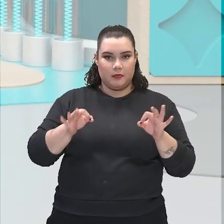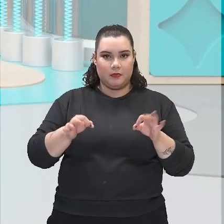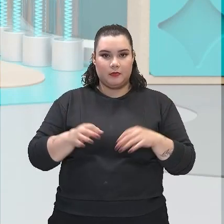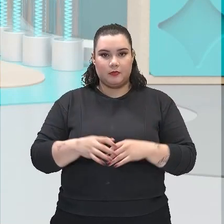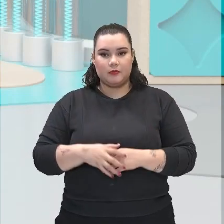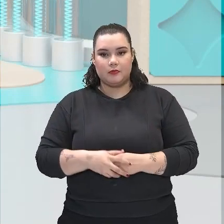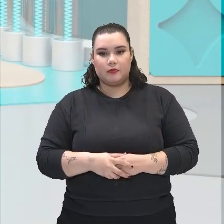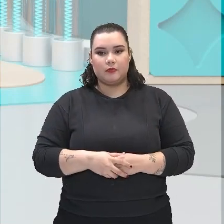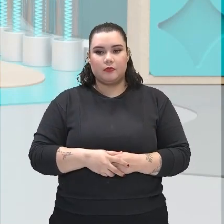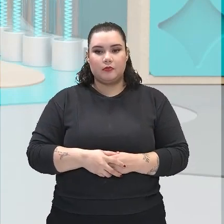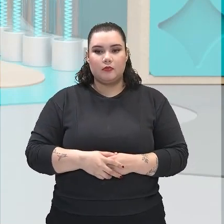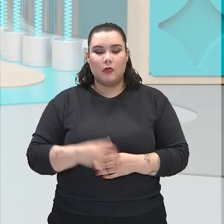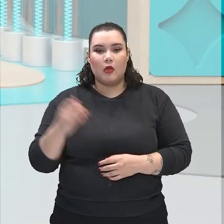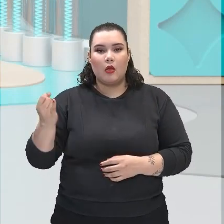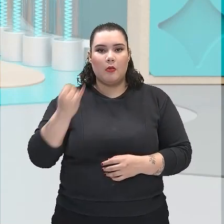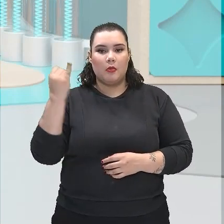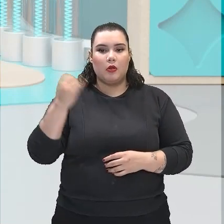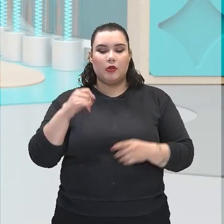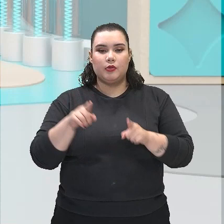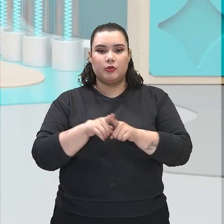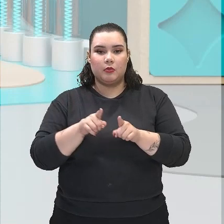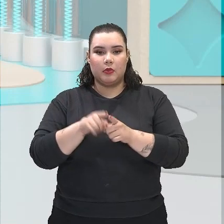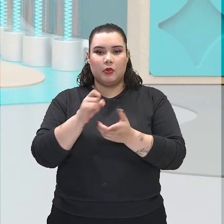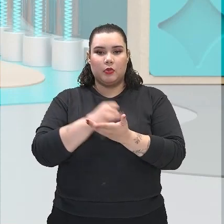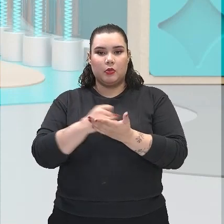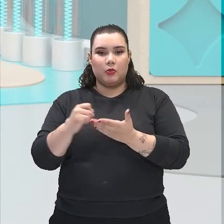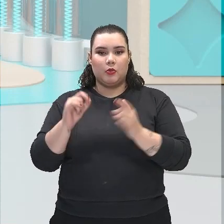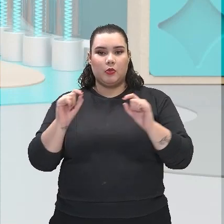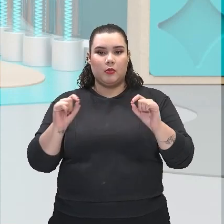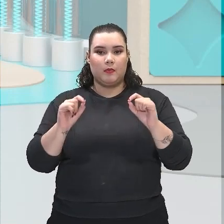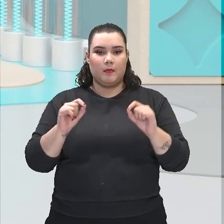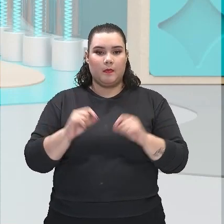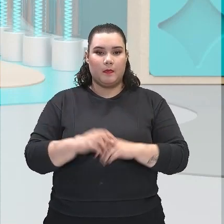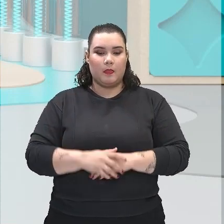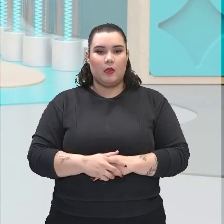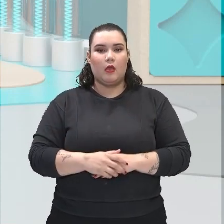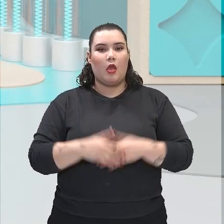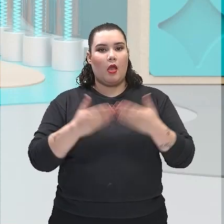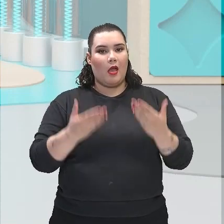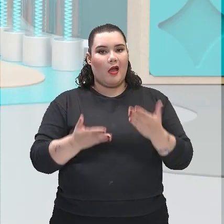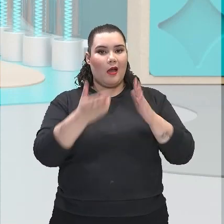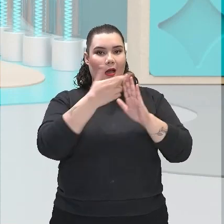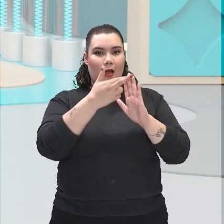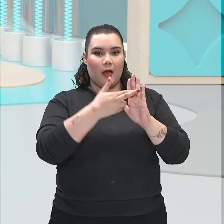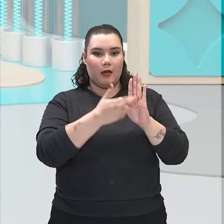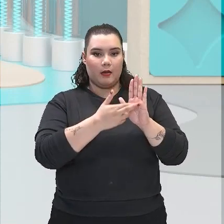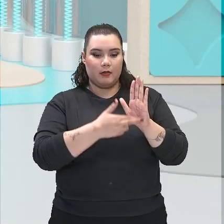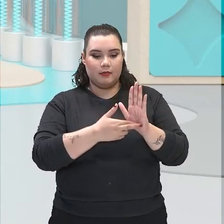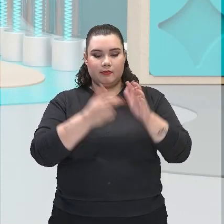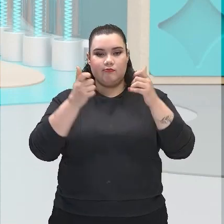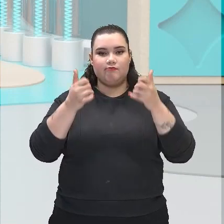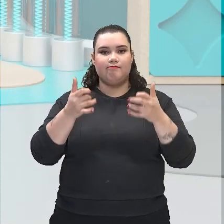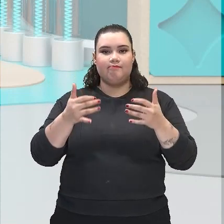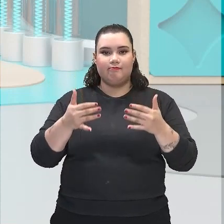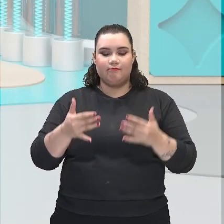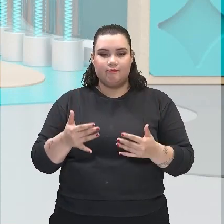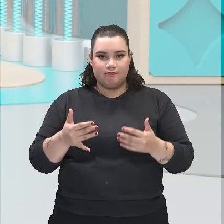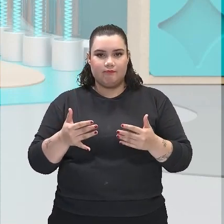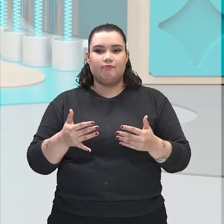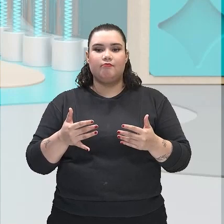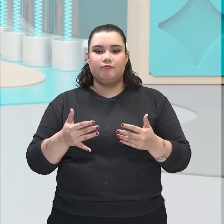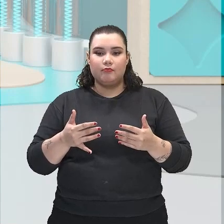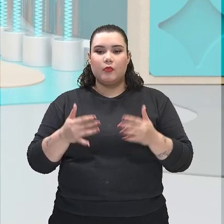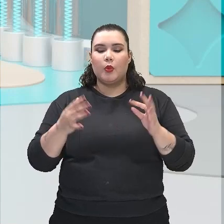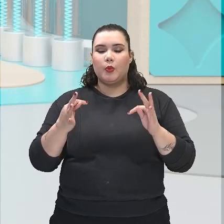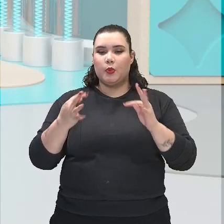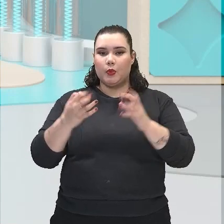Ok? E outro ponto importante nessa introdução, nessa dinâmica, foi a definição de regras. Então, todo debate envolve